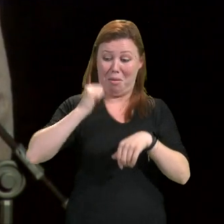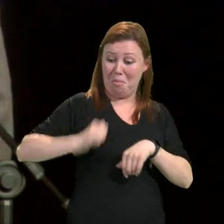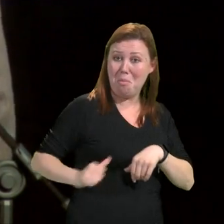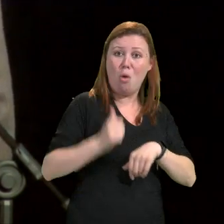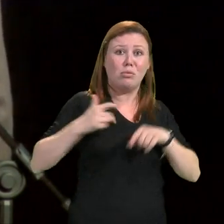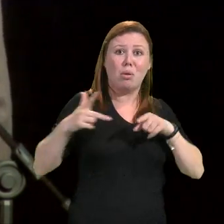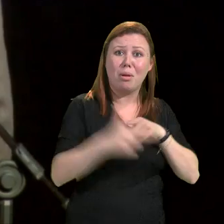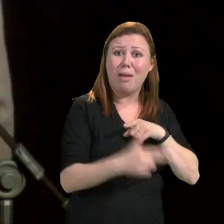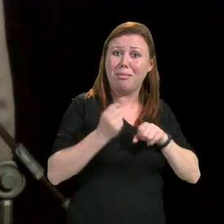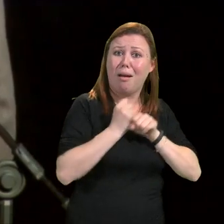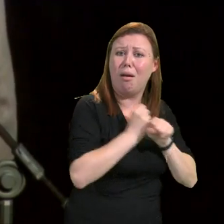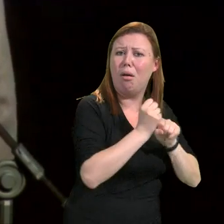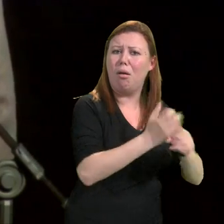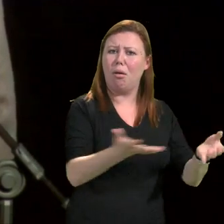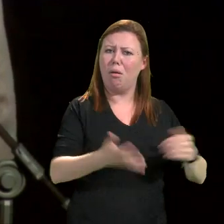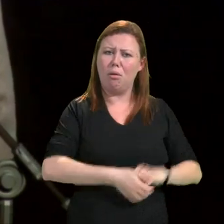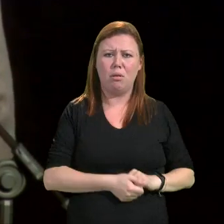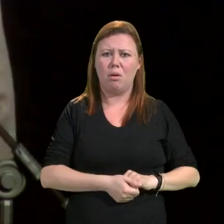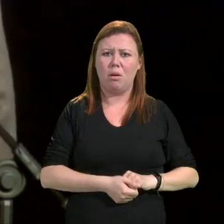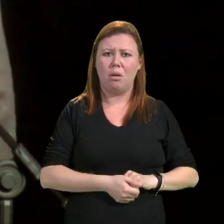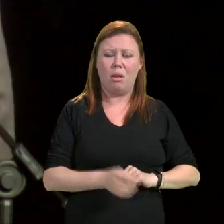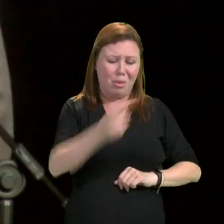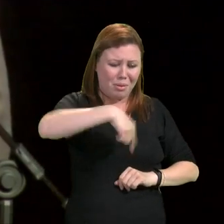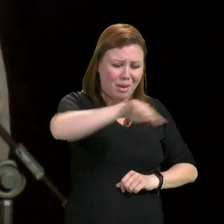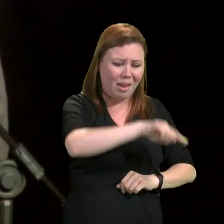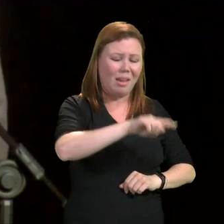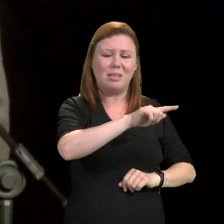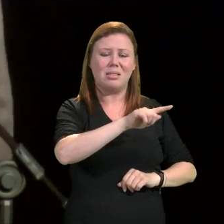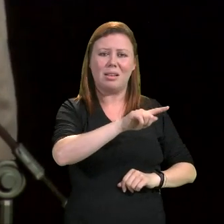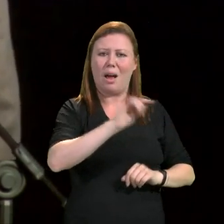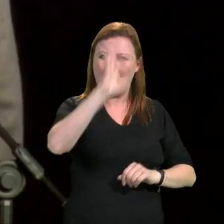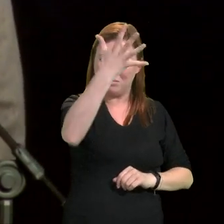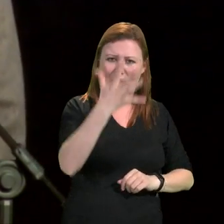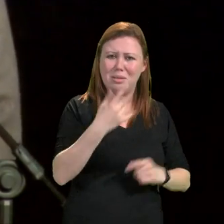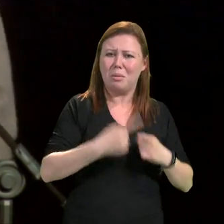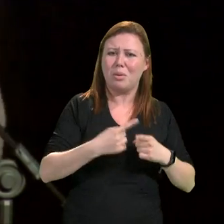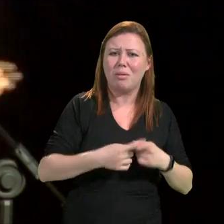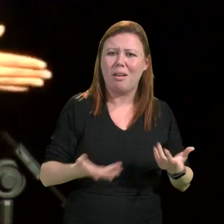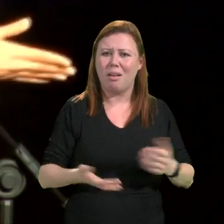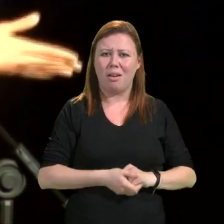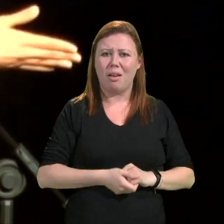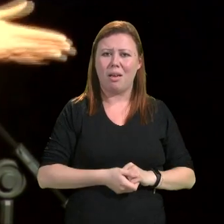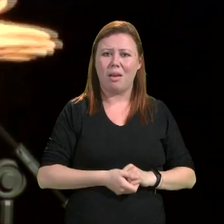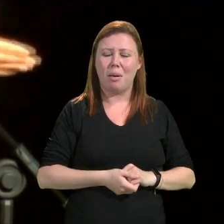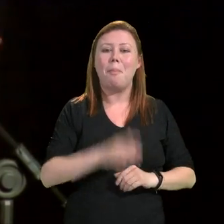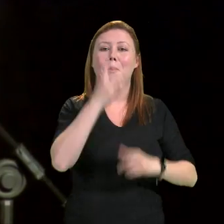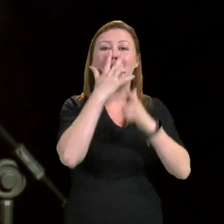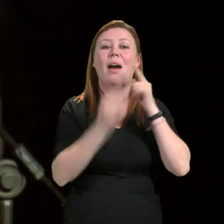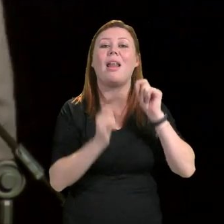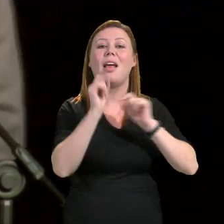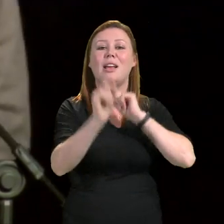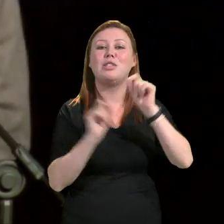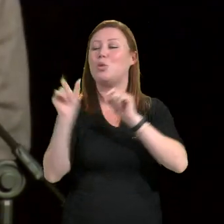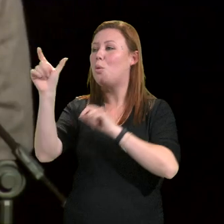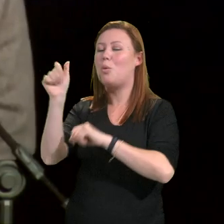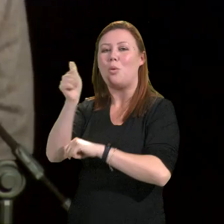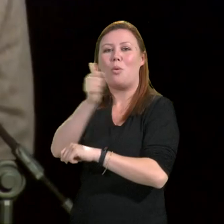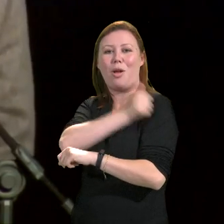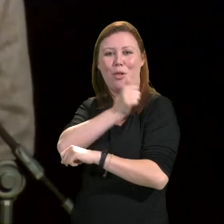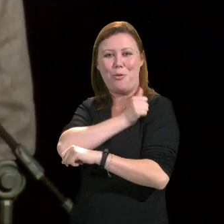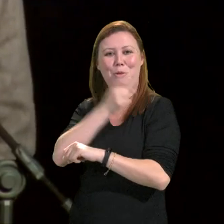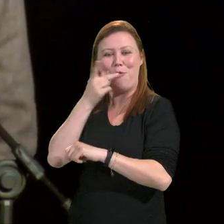E tudo isso não vem vindo por acaso. Isso é um projétil, como bem disse o